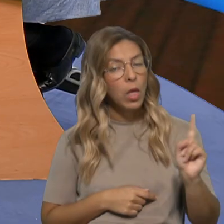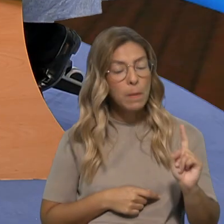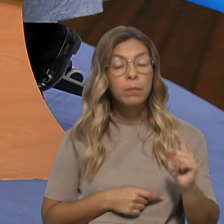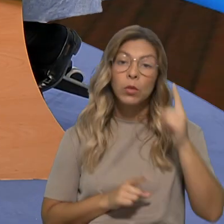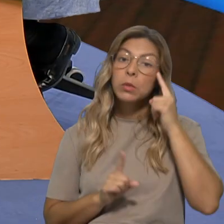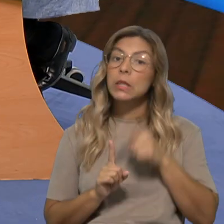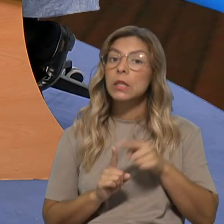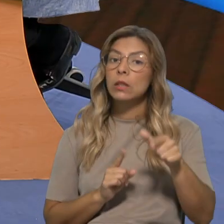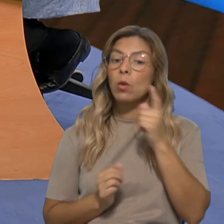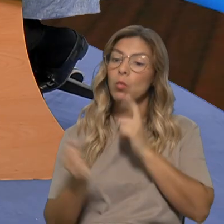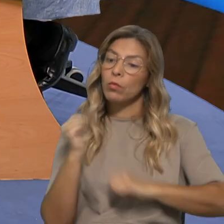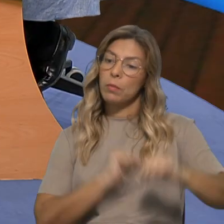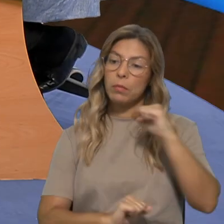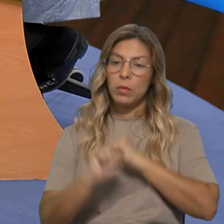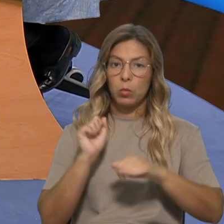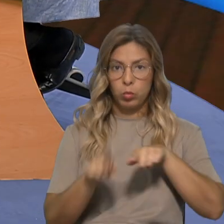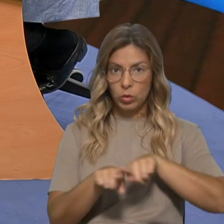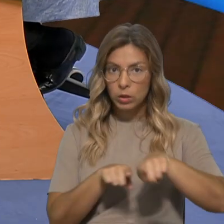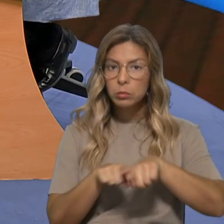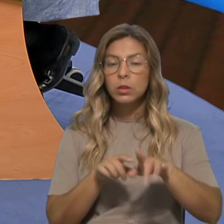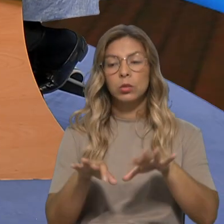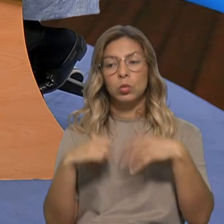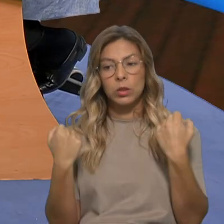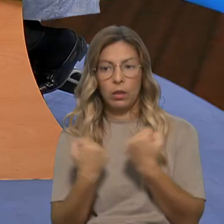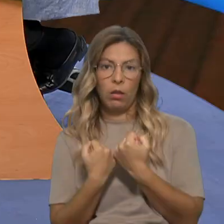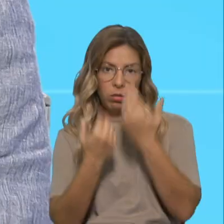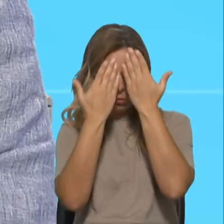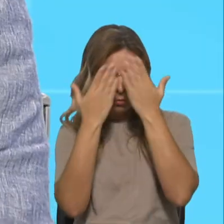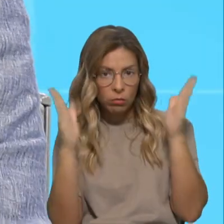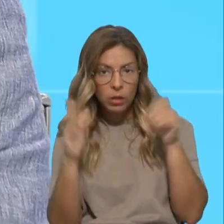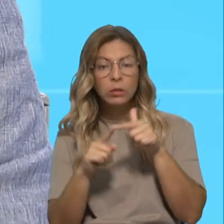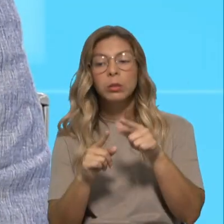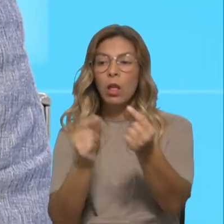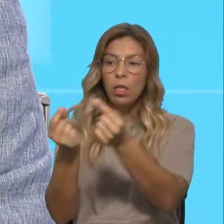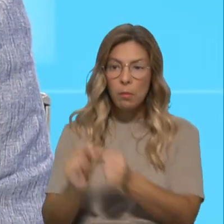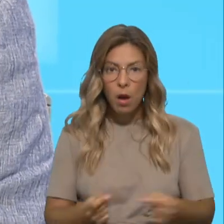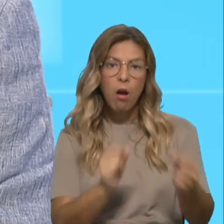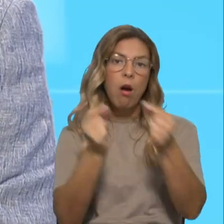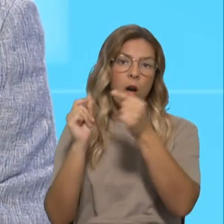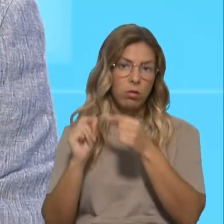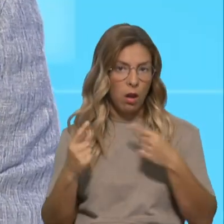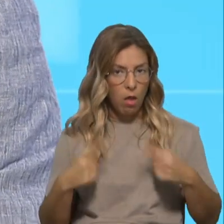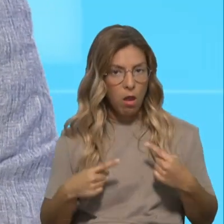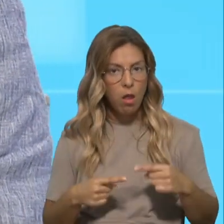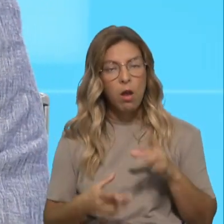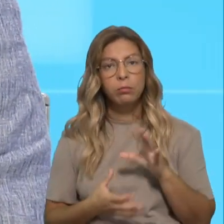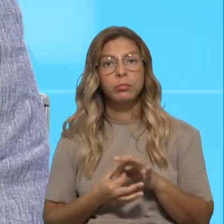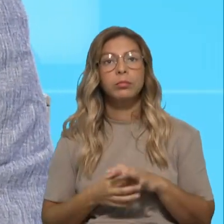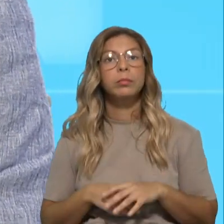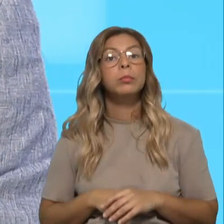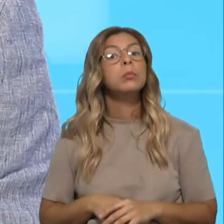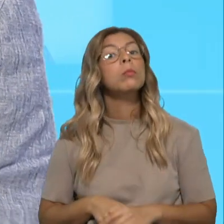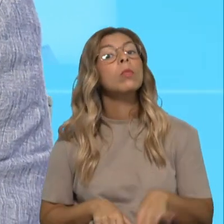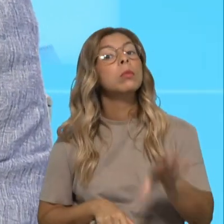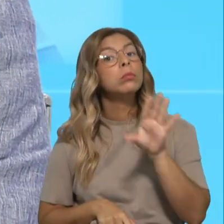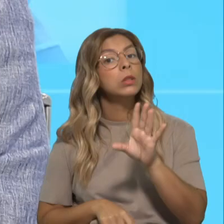dinâmica positiva da política, nomeadamente nas sociedades democráticas, esse debate e, portanto, esse combate. Isso, infelizmente, depois